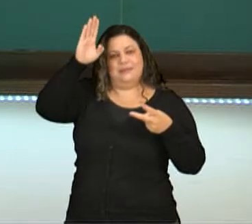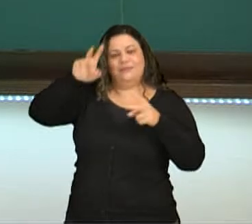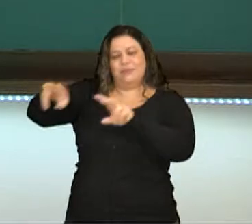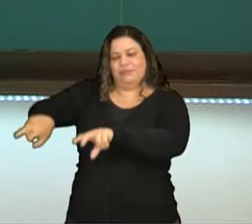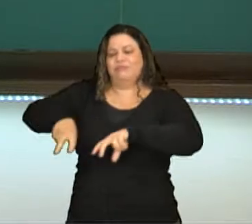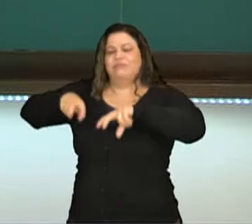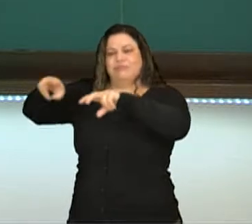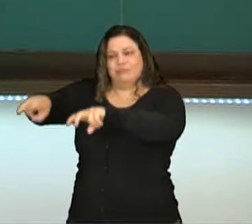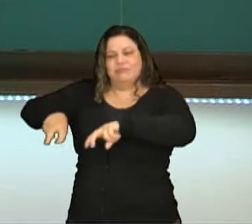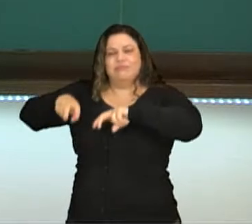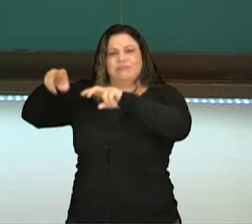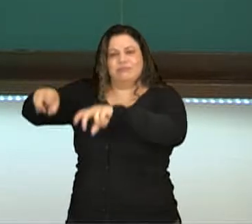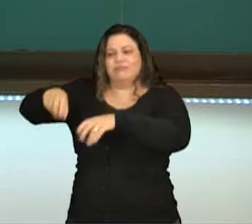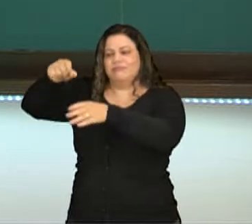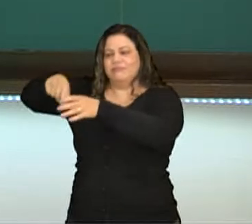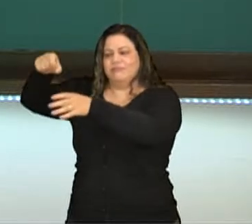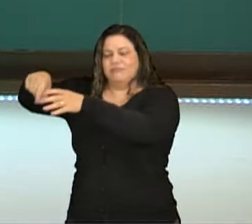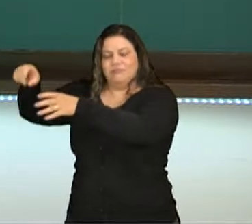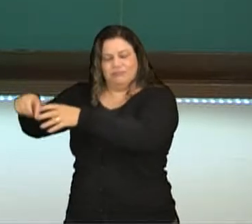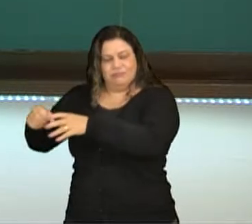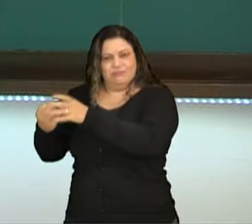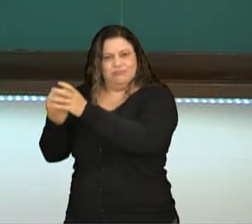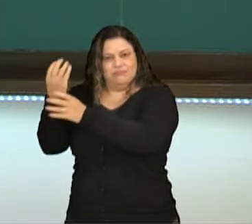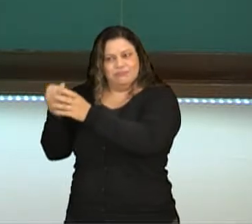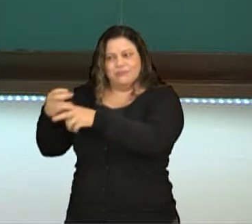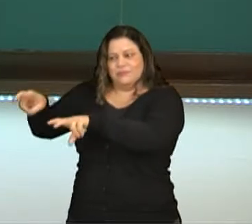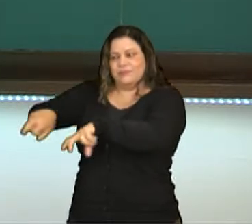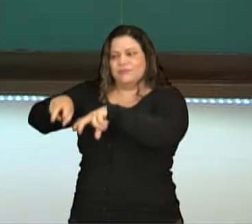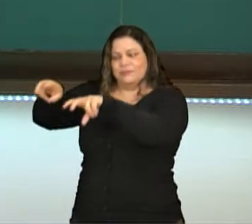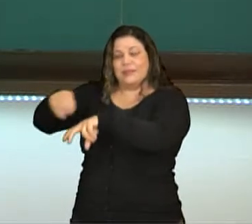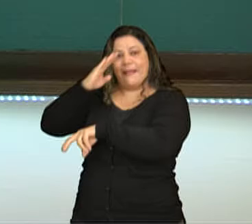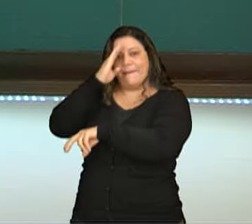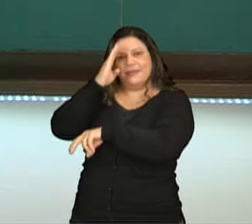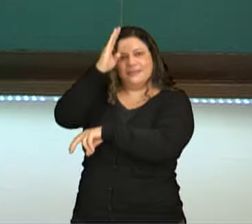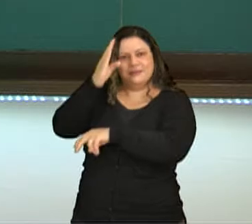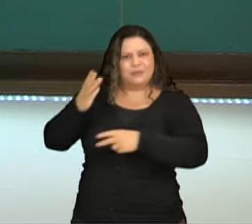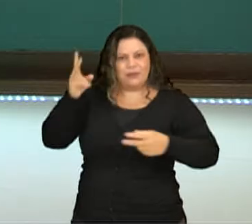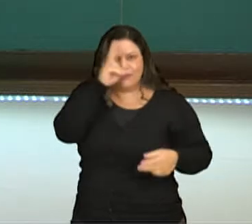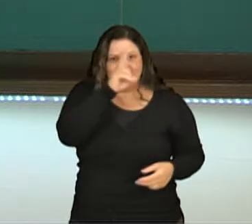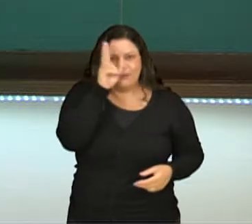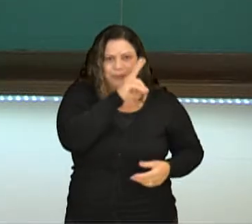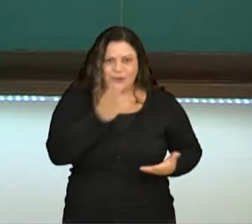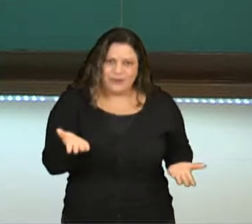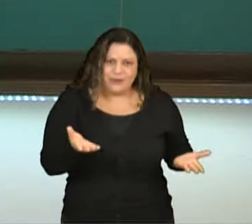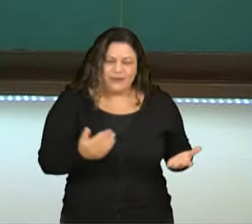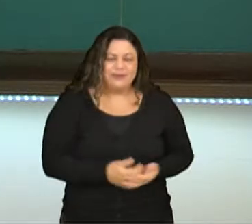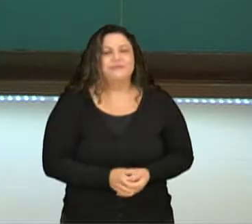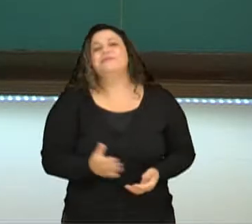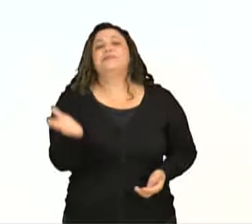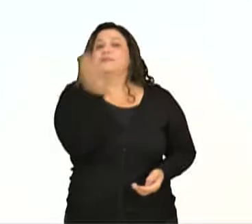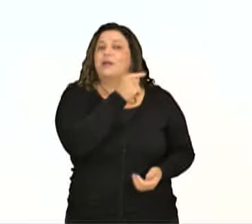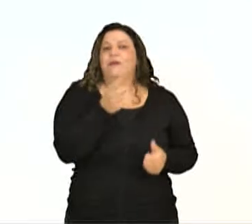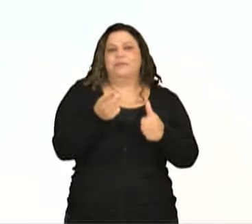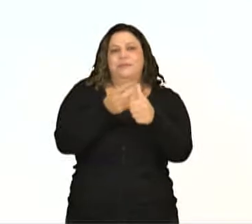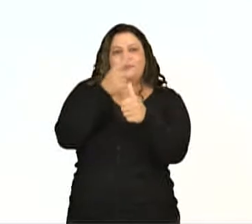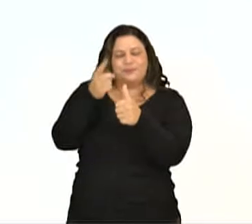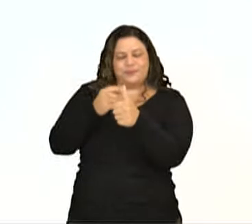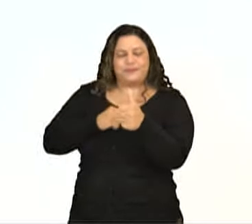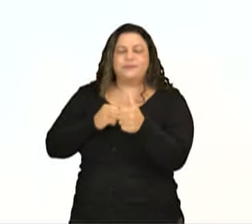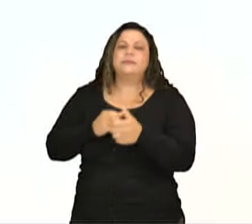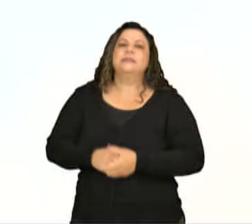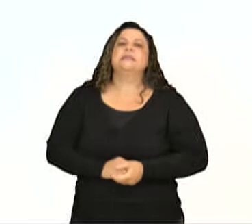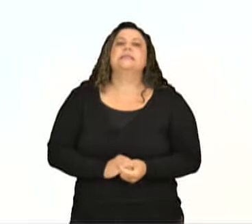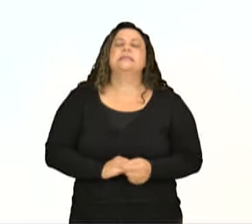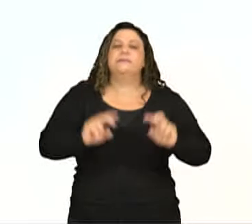República? Produção agrícola. Lembrou disso? Bora! Primeira delas, então, a gente falando